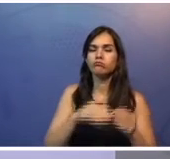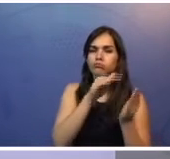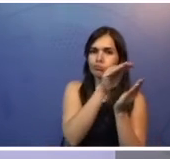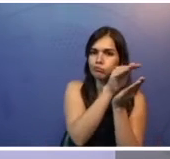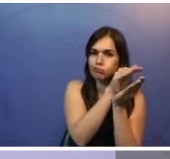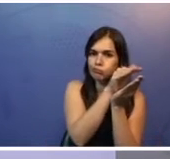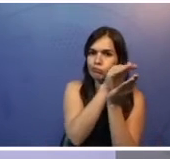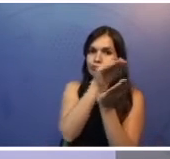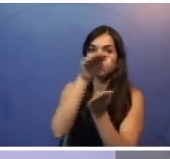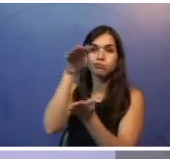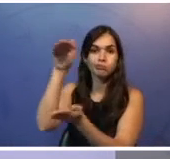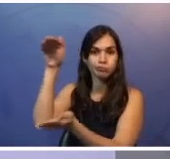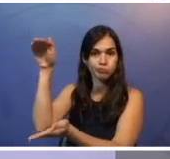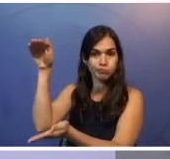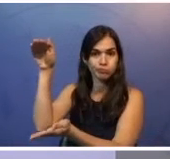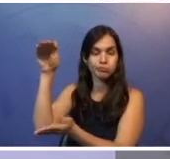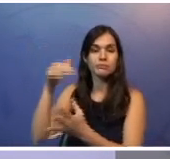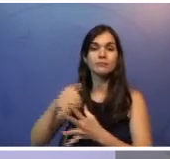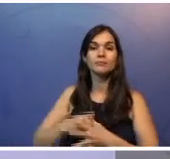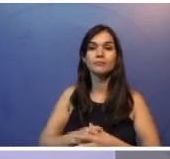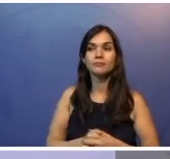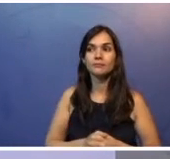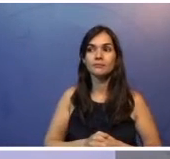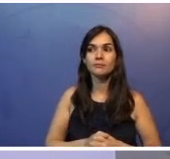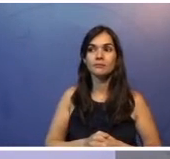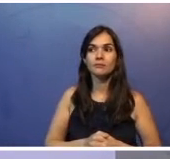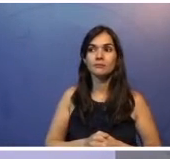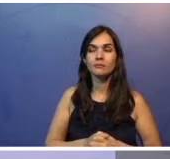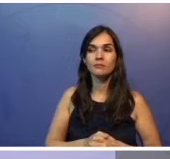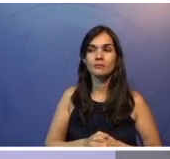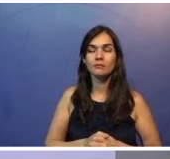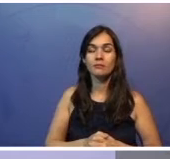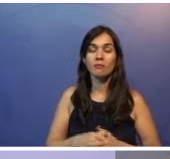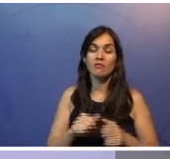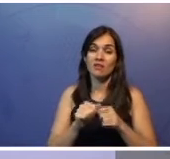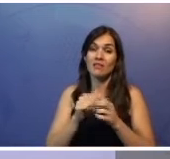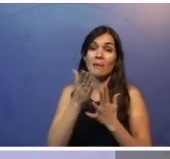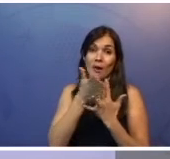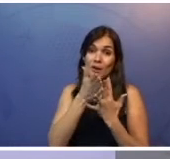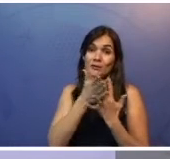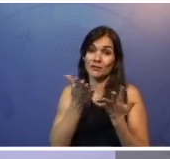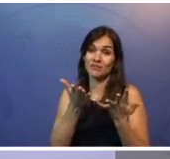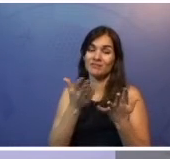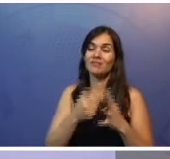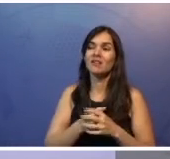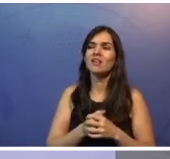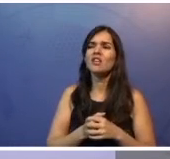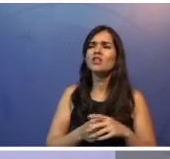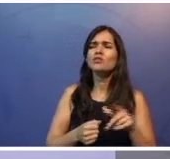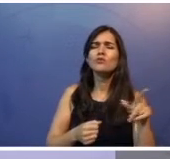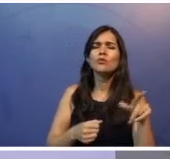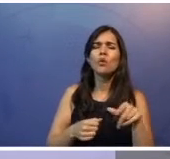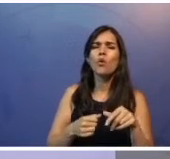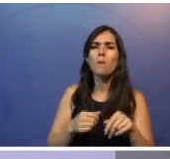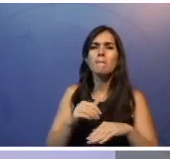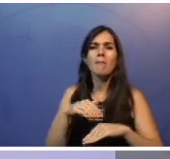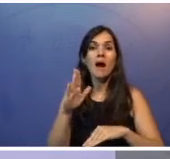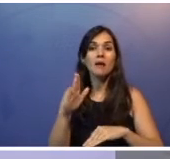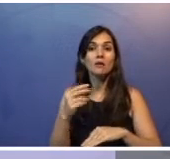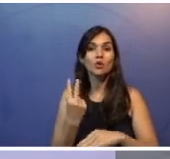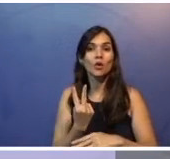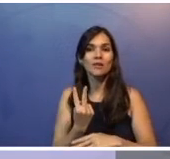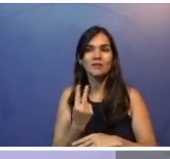já para aproveitar e calcular mediana e aqui o número que aparece mais é o número dois